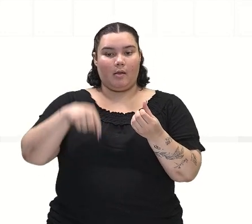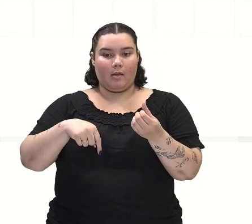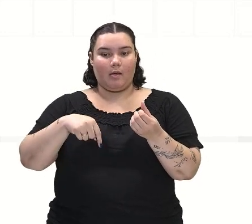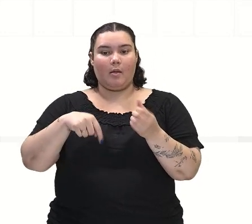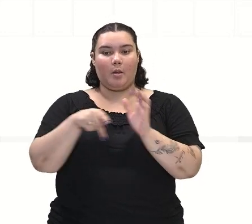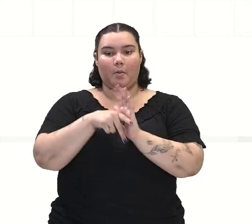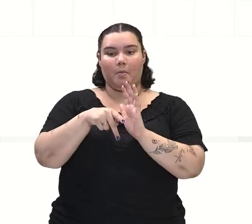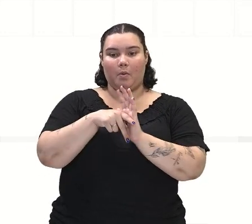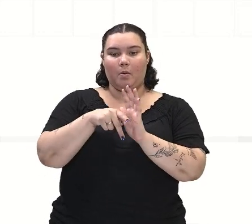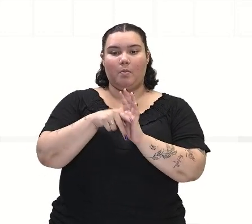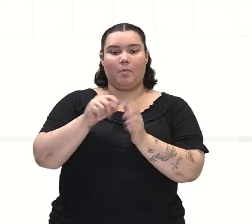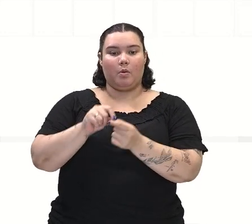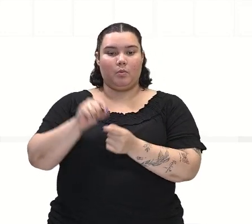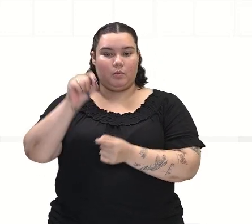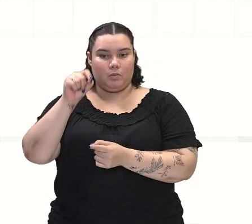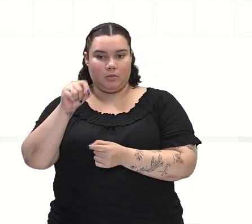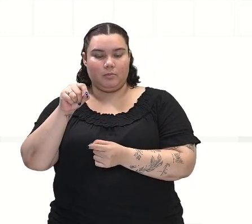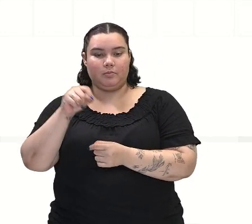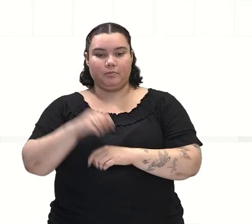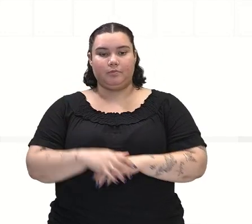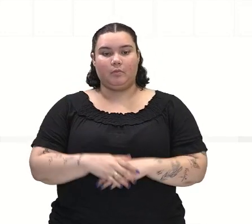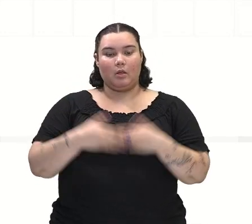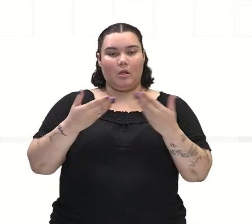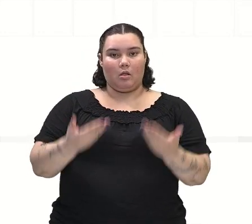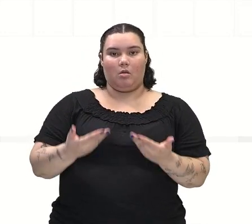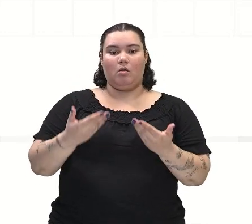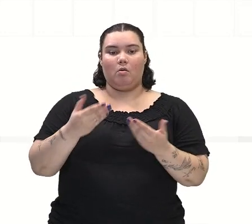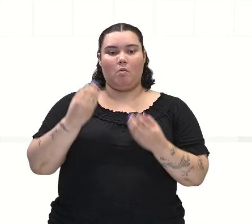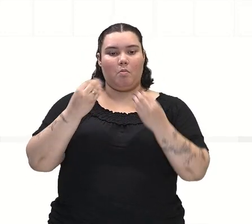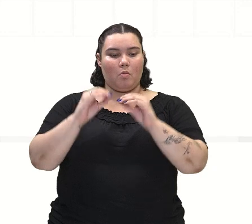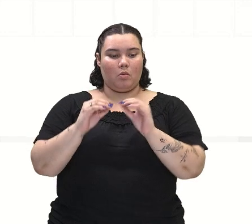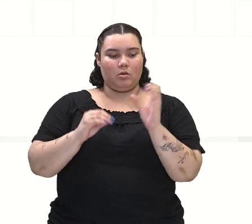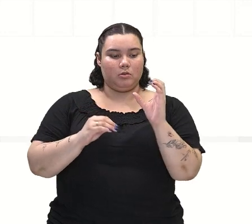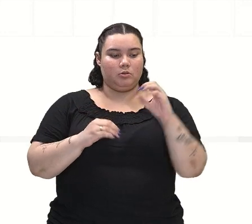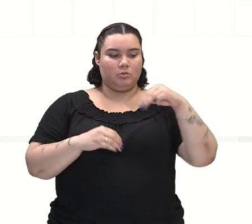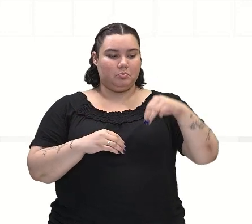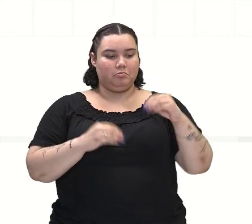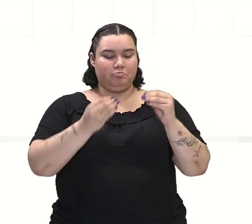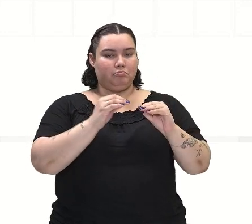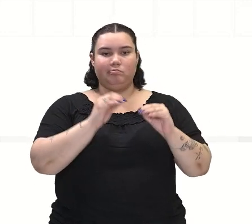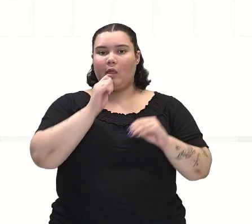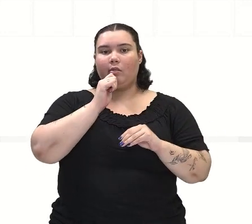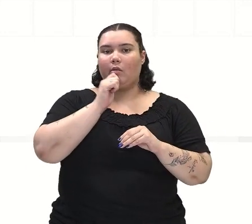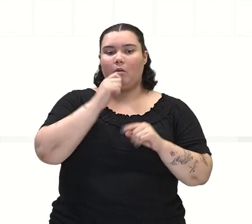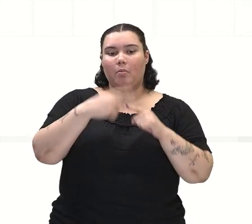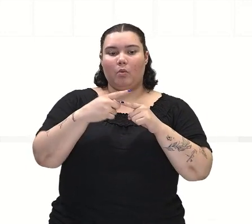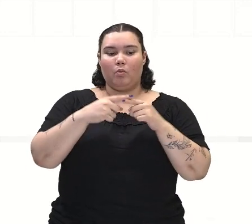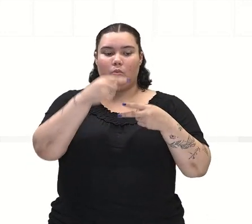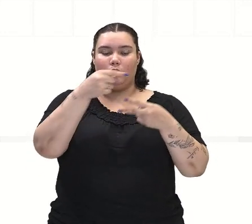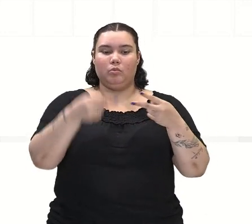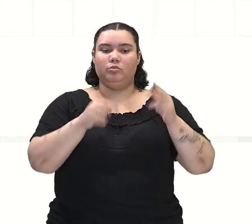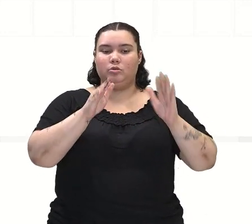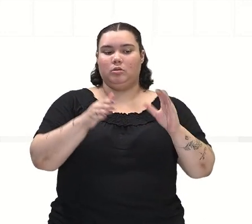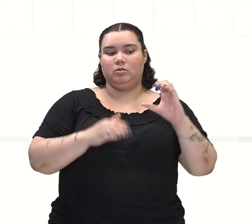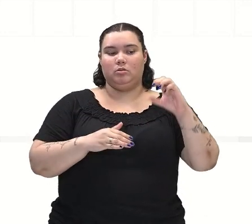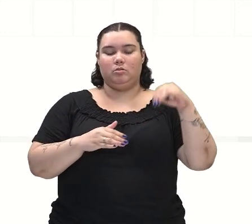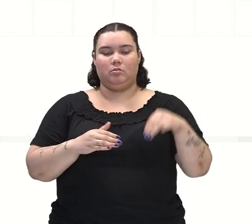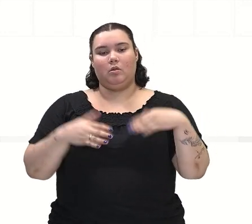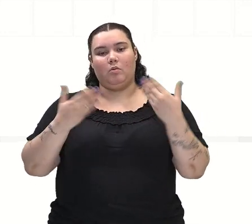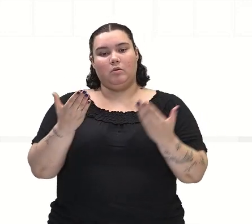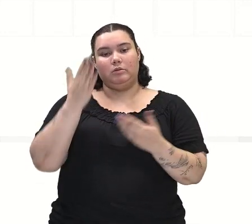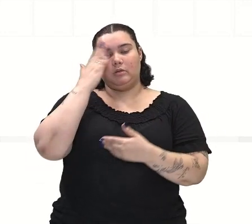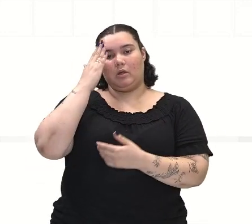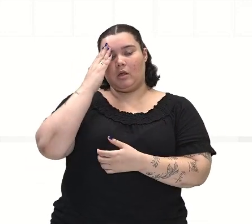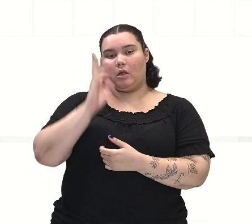da altura. Então, aqui na fórmula eu nem estou colocando as unidades de medida, né? Porque as duas já estão em centímetros, eu sei que o